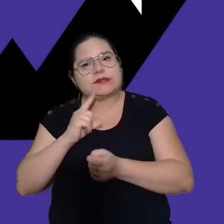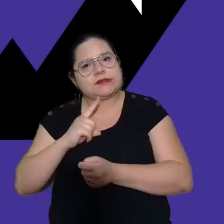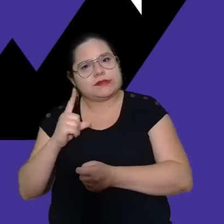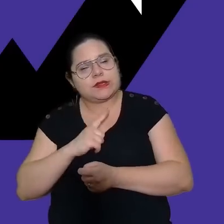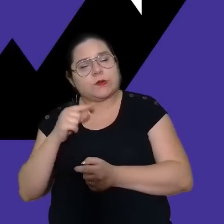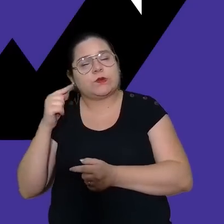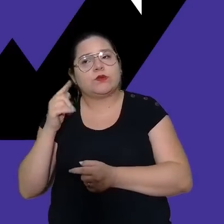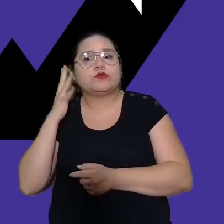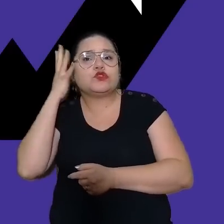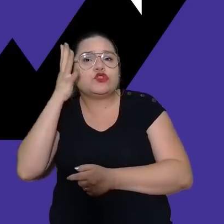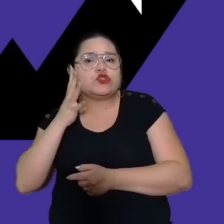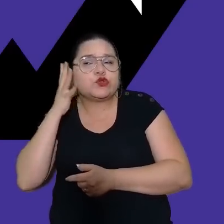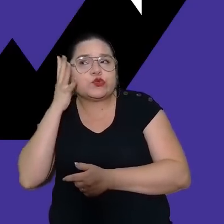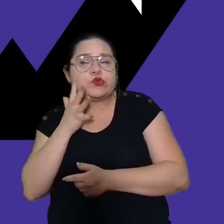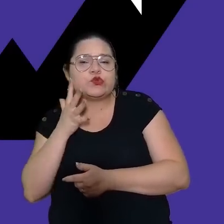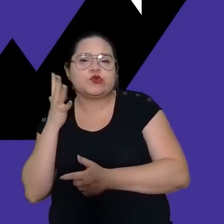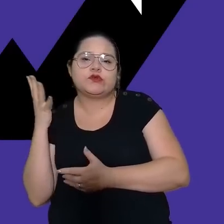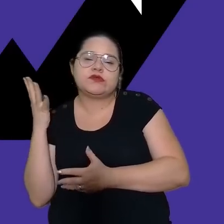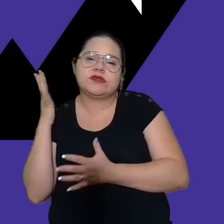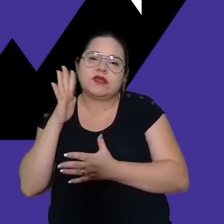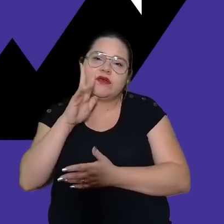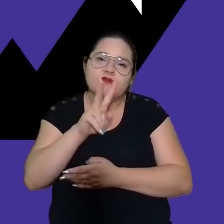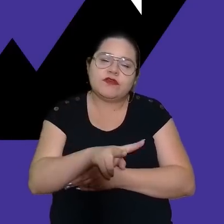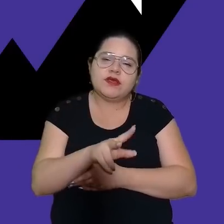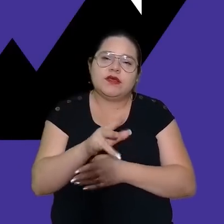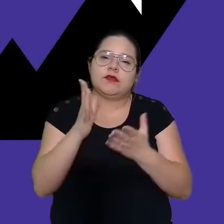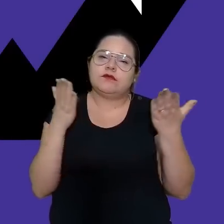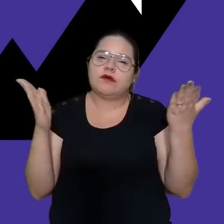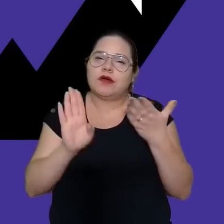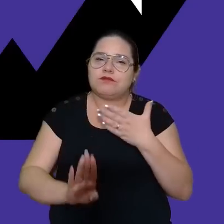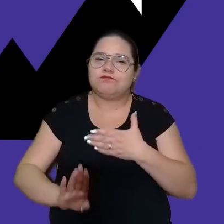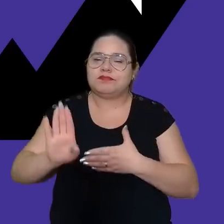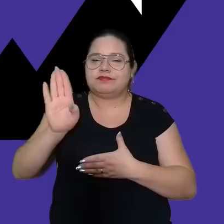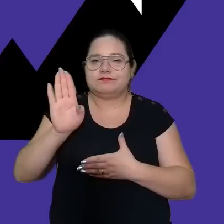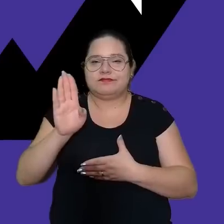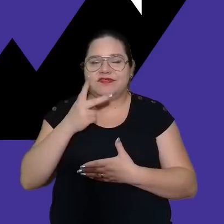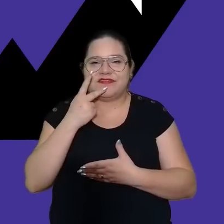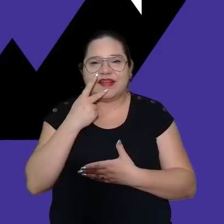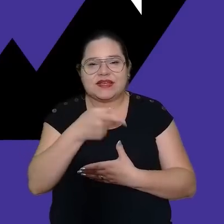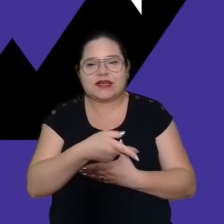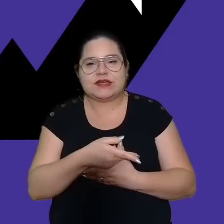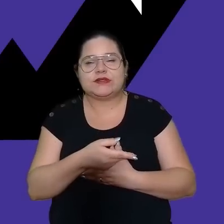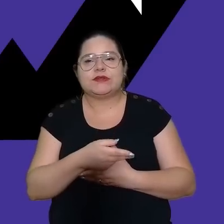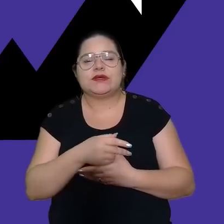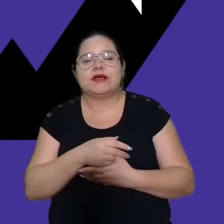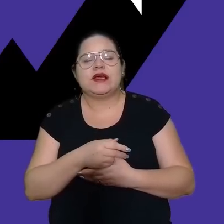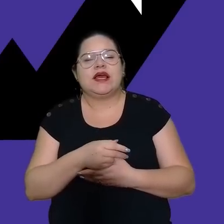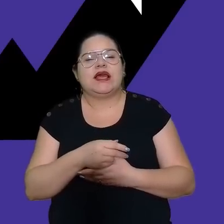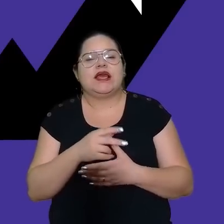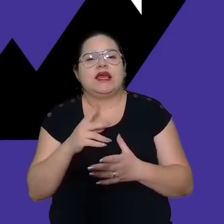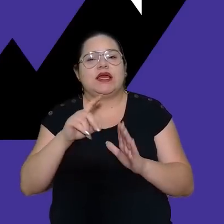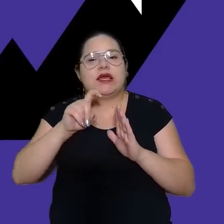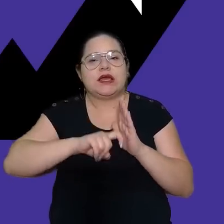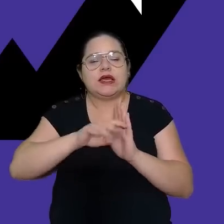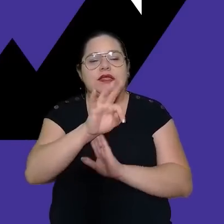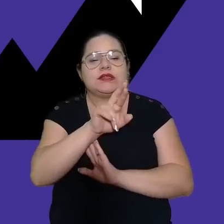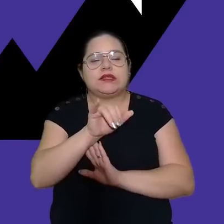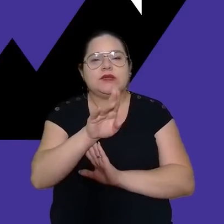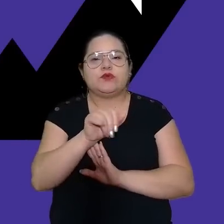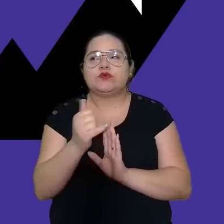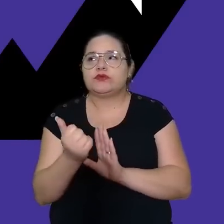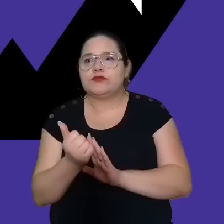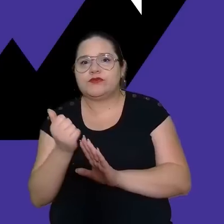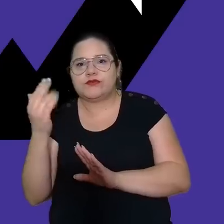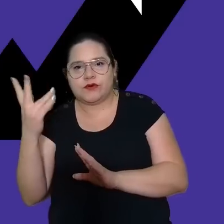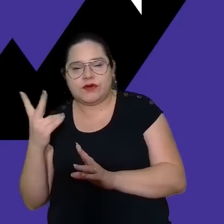estão vindo aí nas campanhas de tributação da exportação. Isso é uma grande preocupação que o setor tem, tira